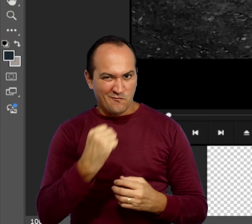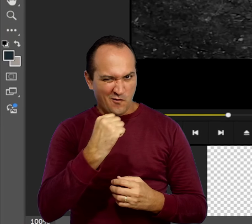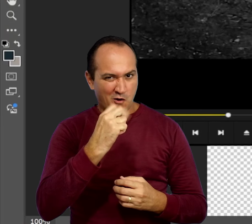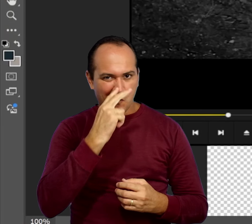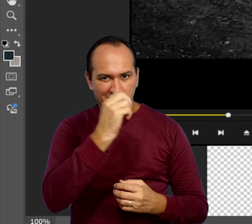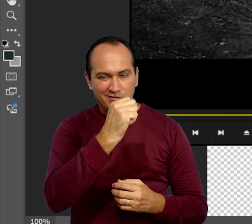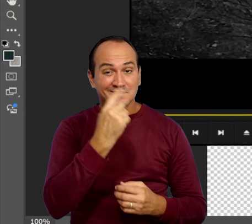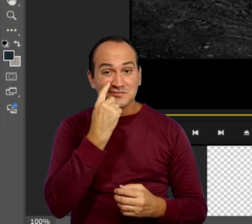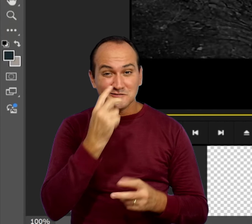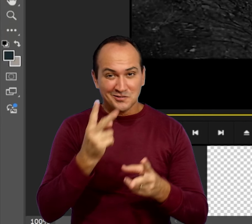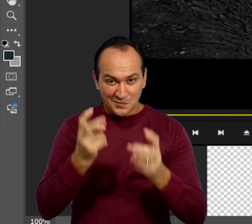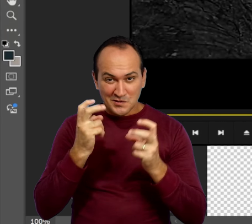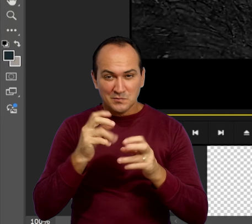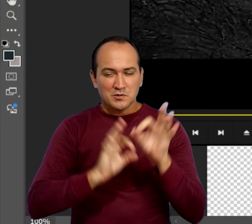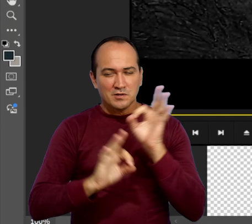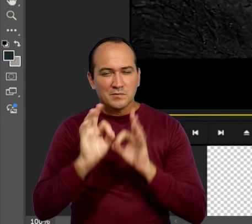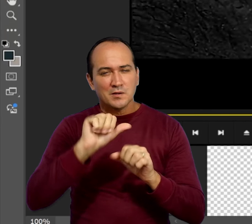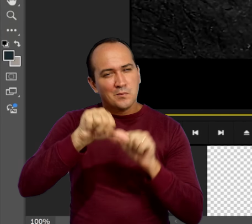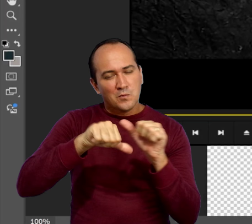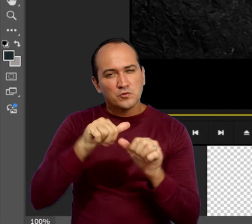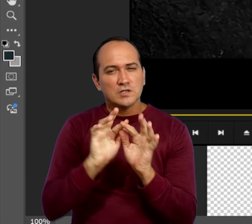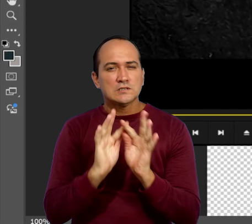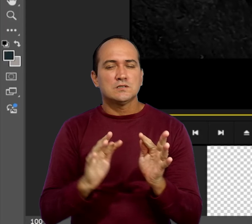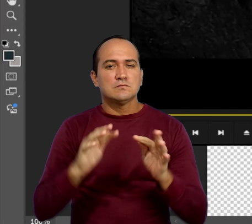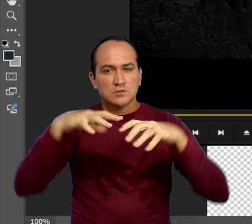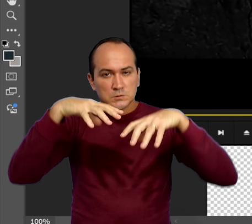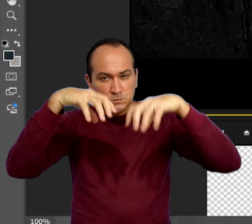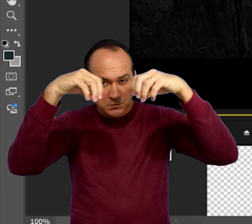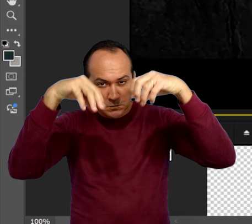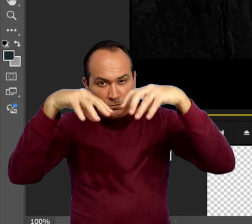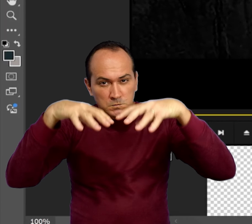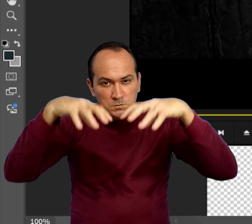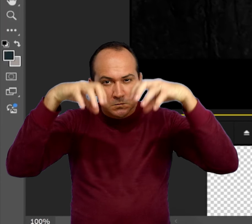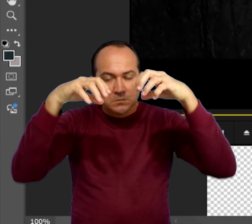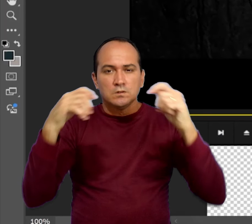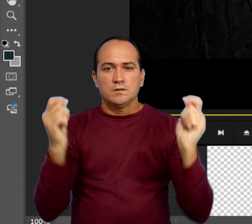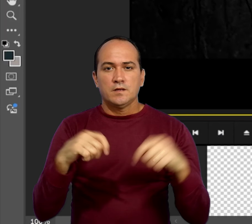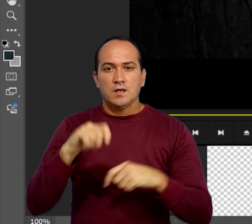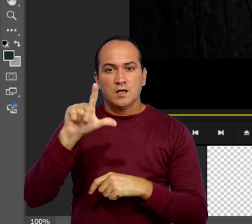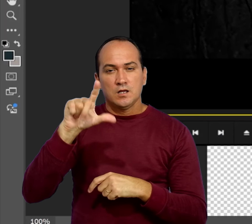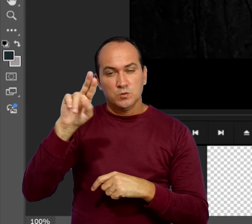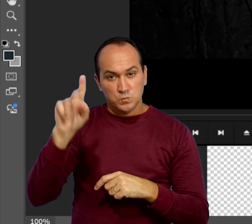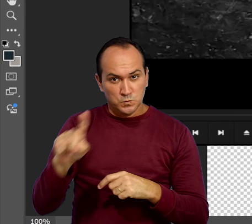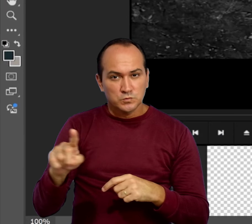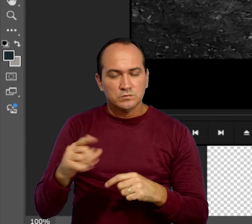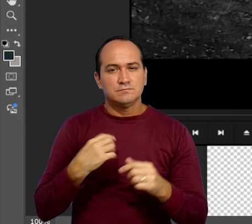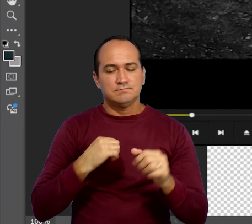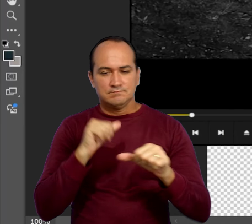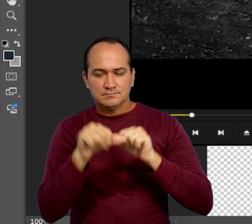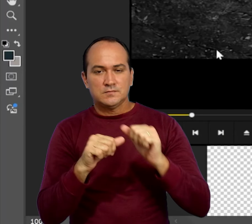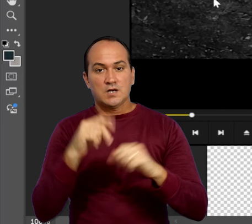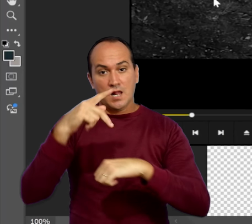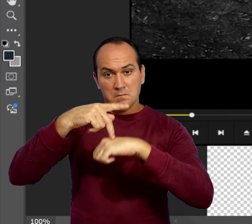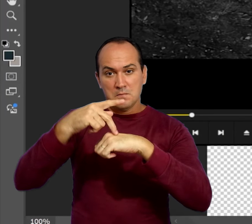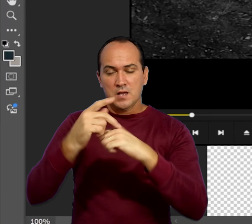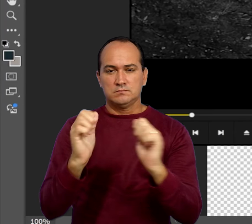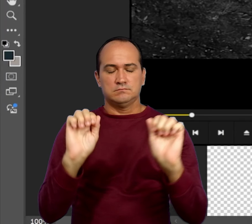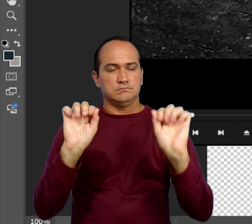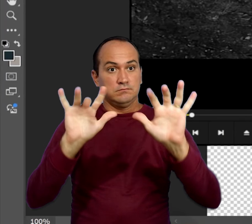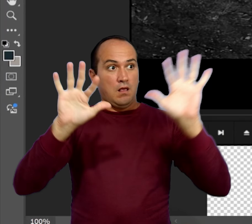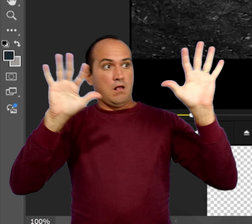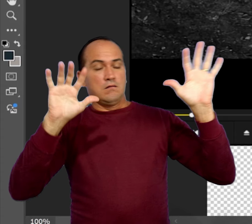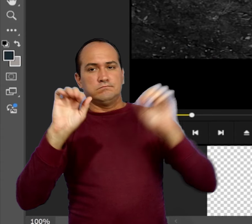dramático, certo? E se vocês observarem, eu também fiz uma pequena modificação na iluminação. Então, essas pedras aqui, inicialmente